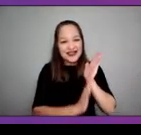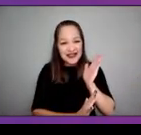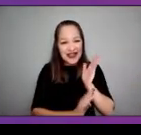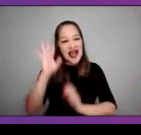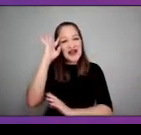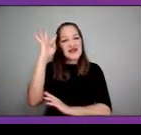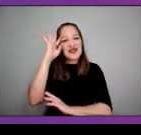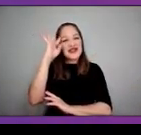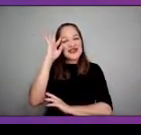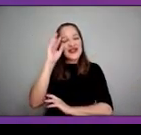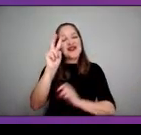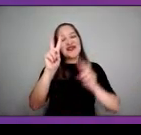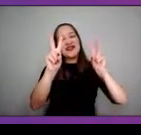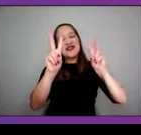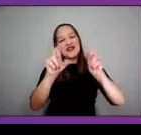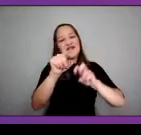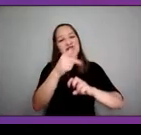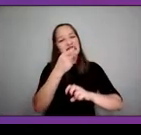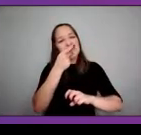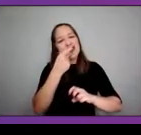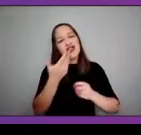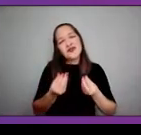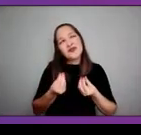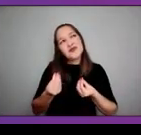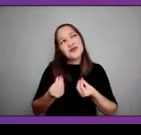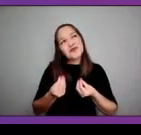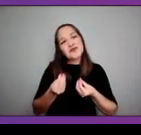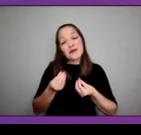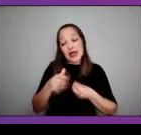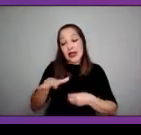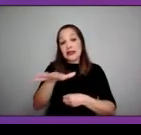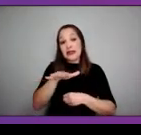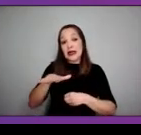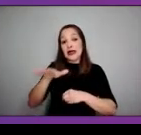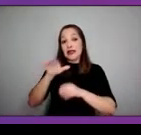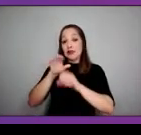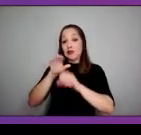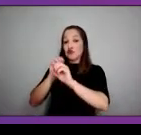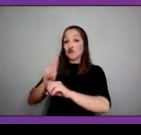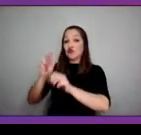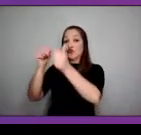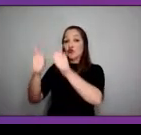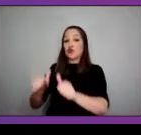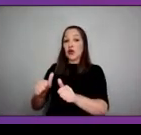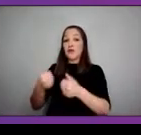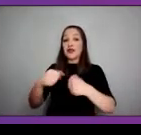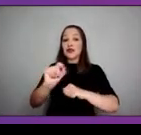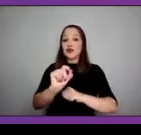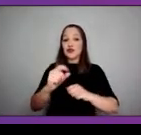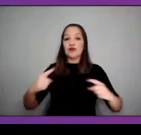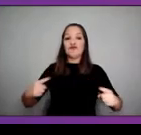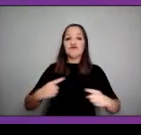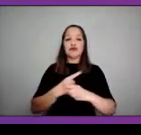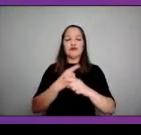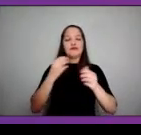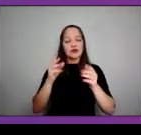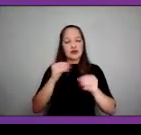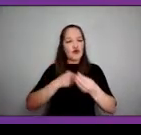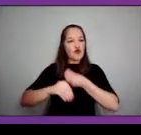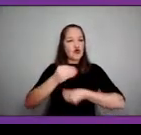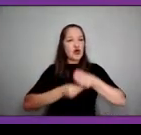senti meio assim mais sobre a questão no campo da educação dos da imagem eu acho que é preciso cruzar o tempo todo essa